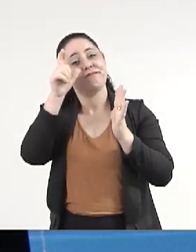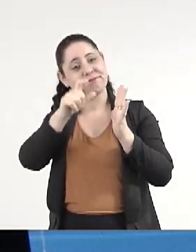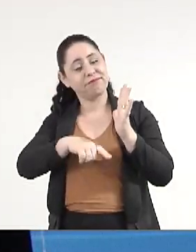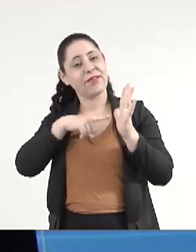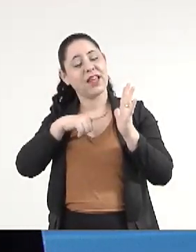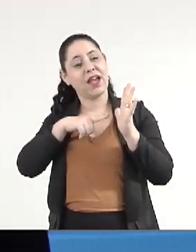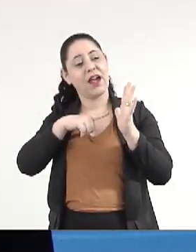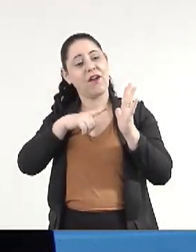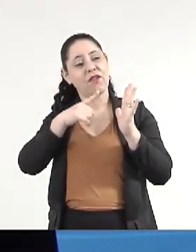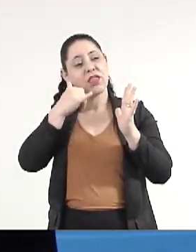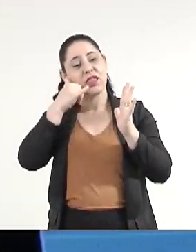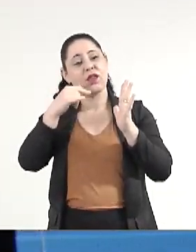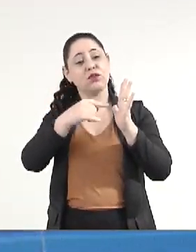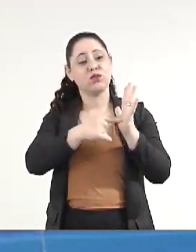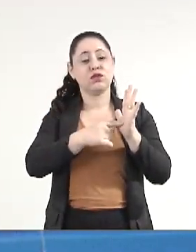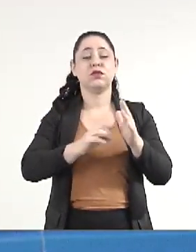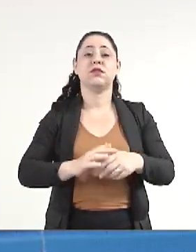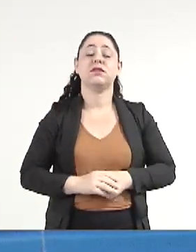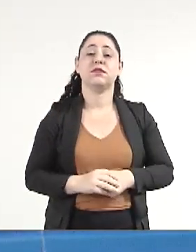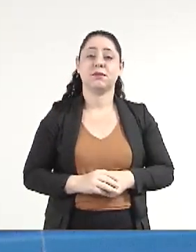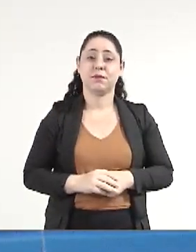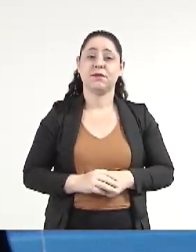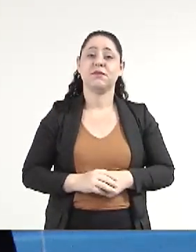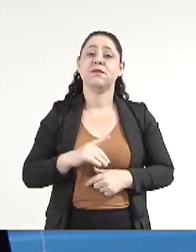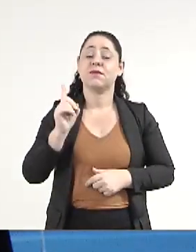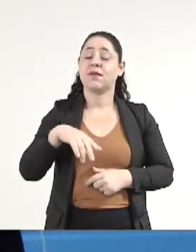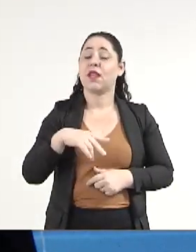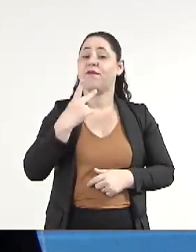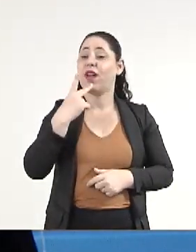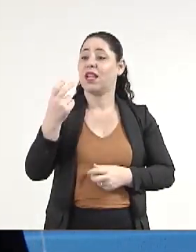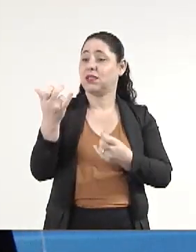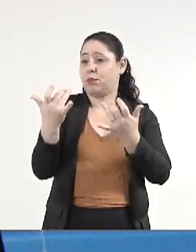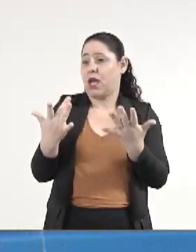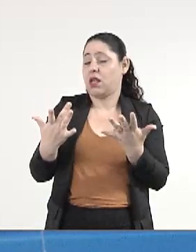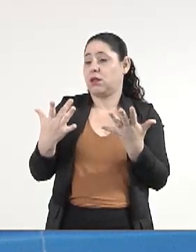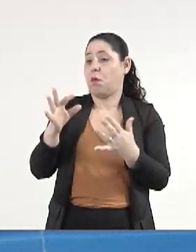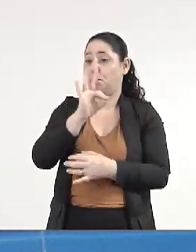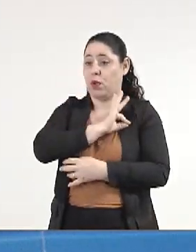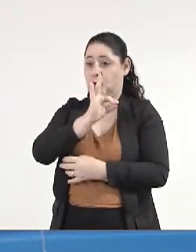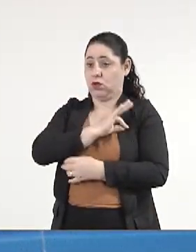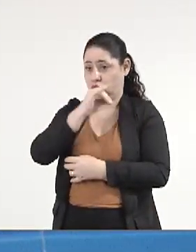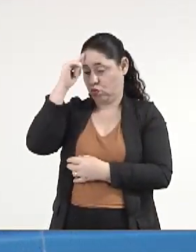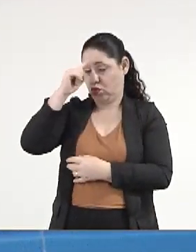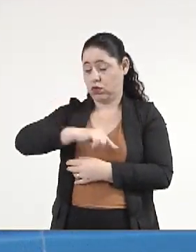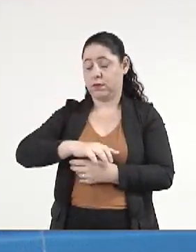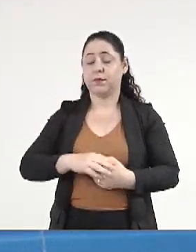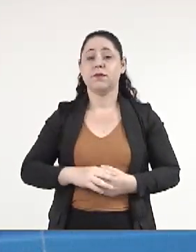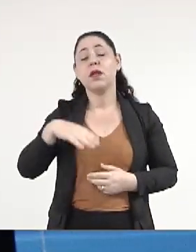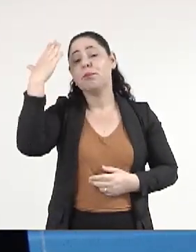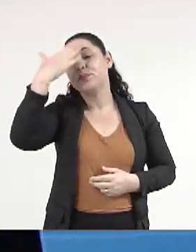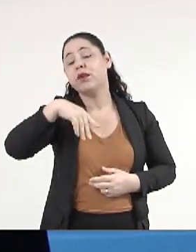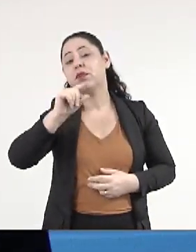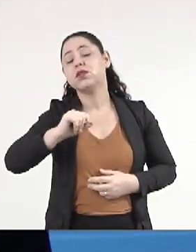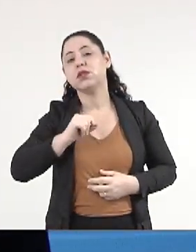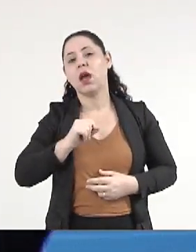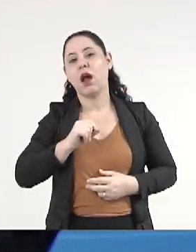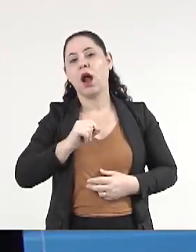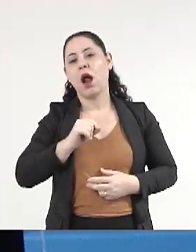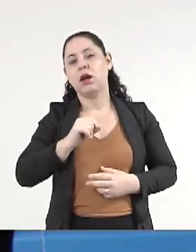denunciou Paulo Correia. Na delação dele, o envolvimento de todo